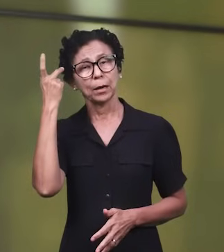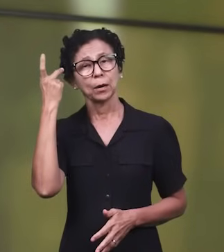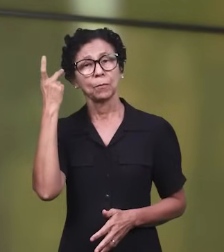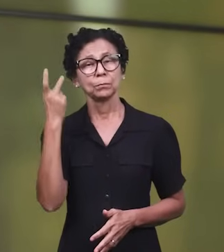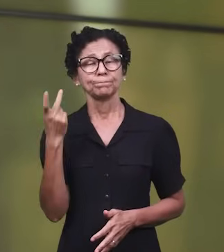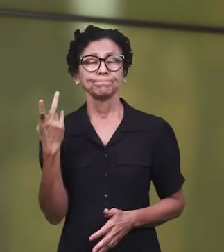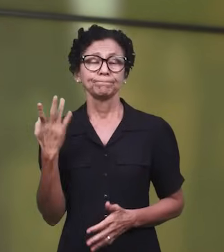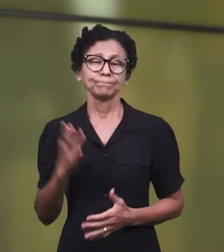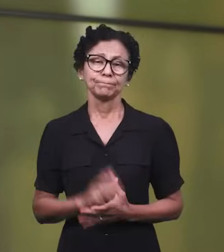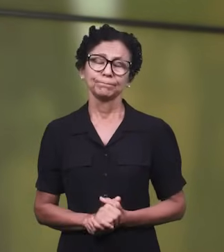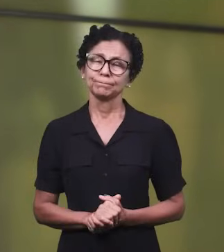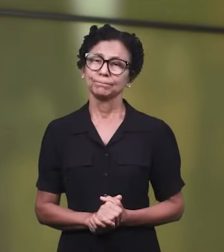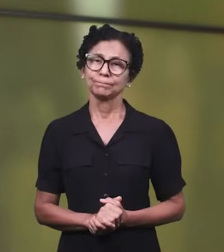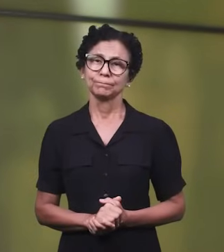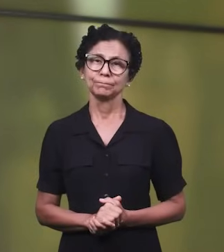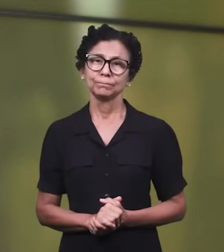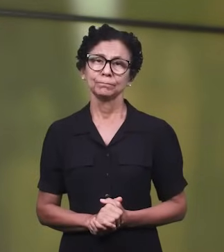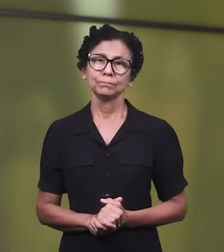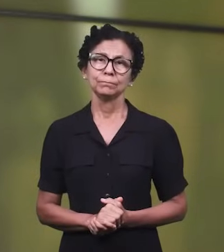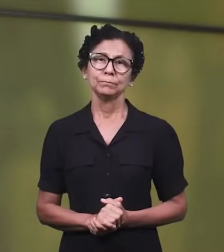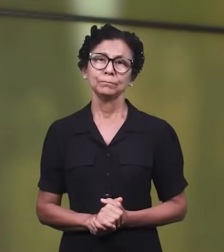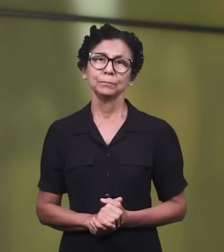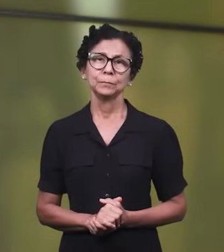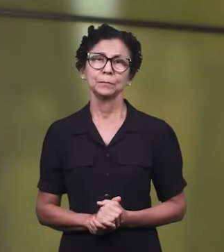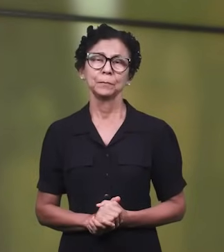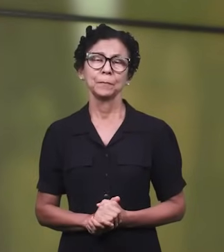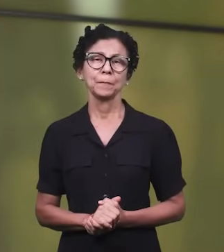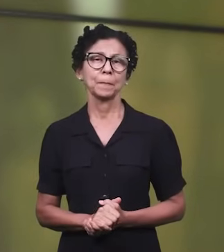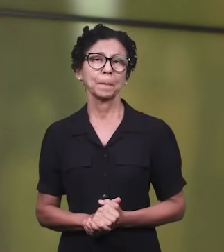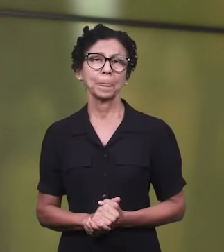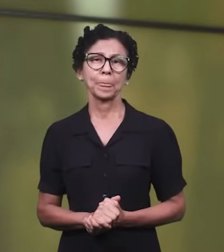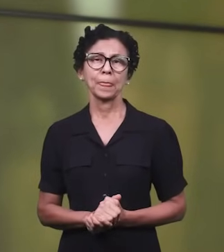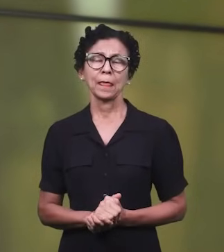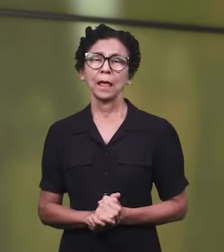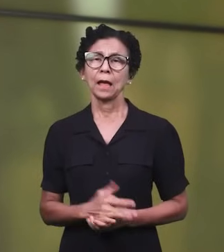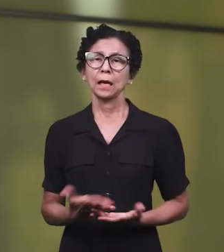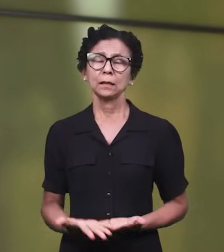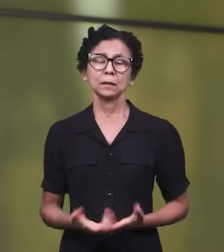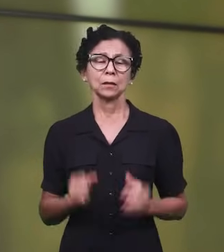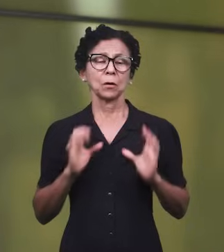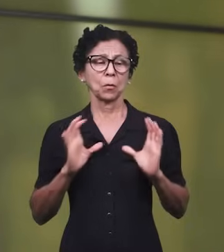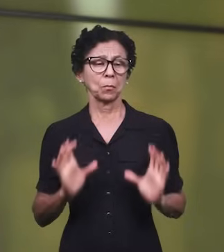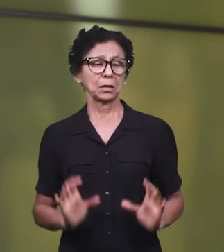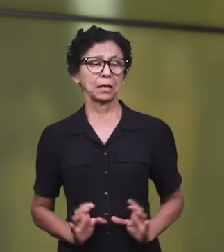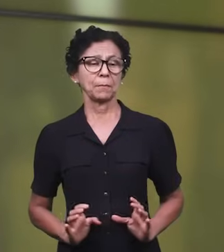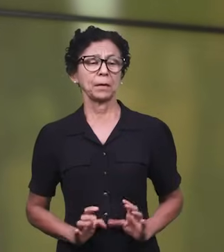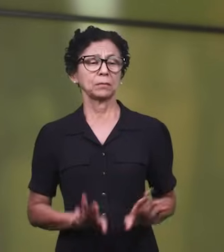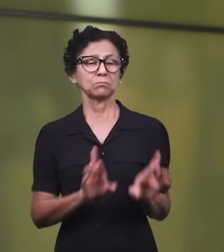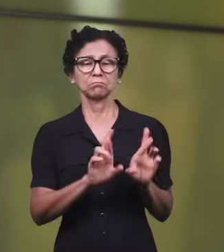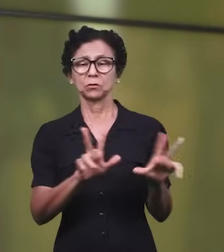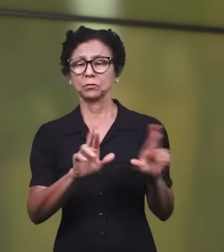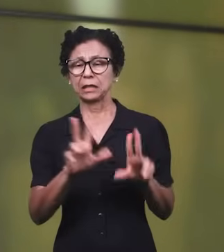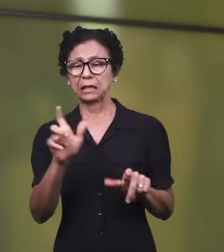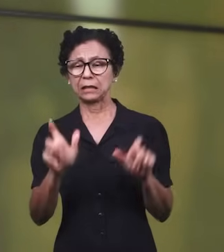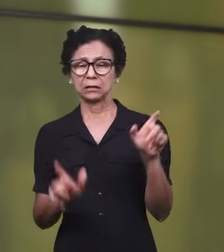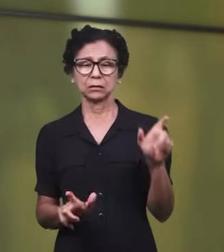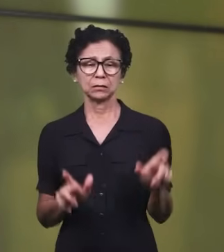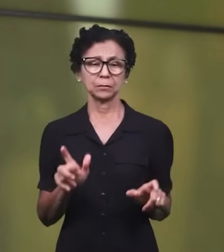virou a exceção. Há uma ditadura de comportamento e as Anas estão chorando. E o texto